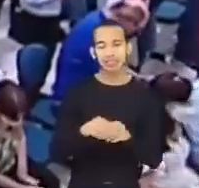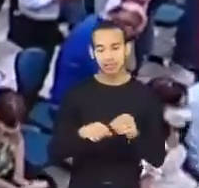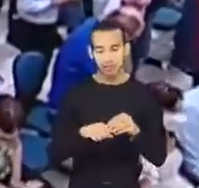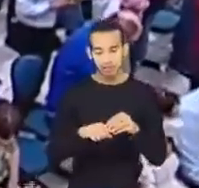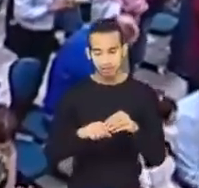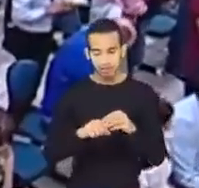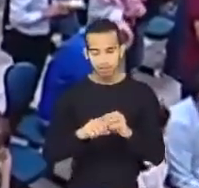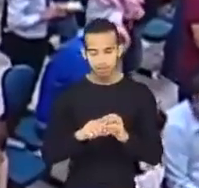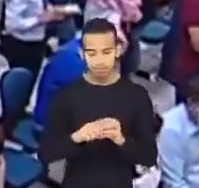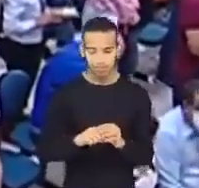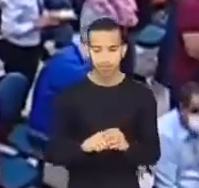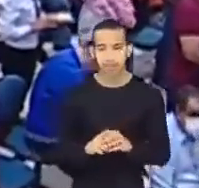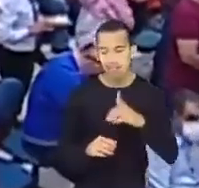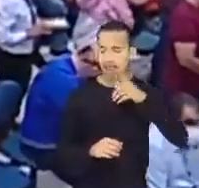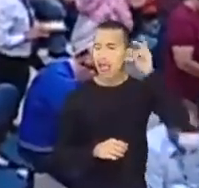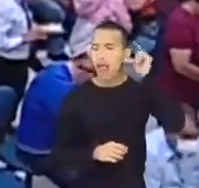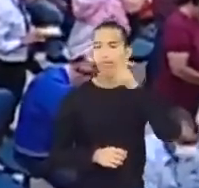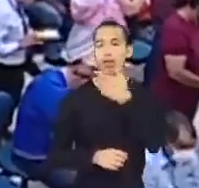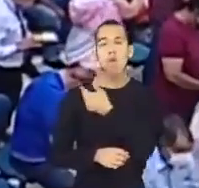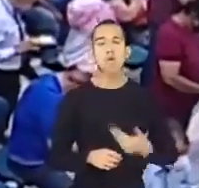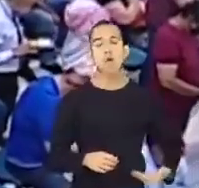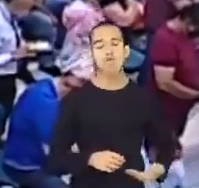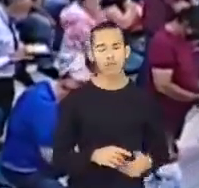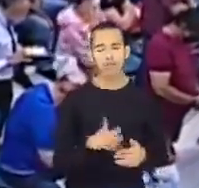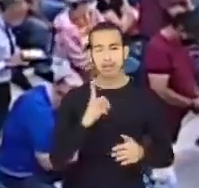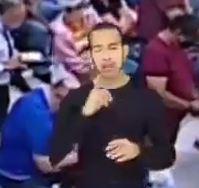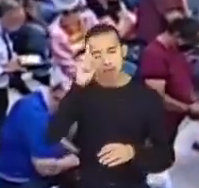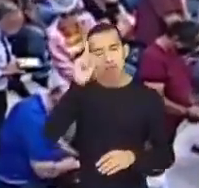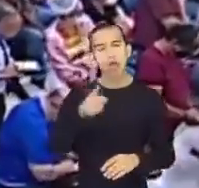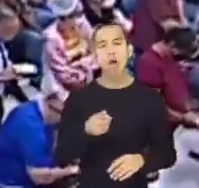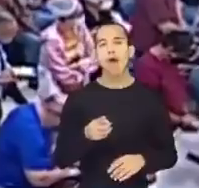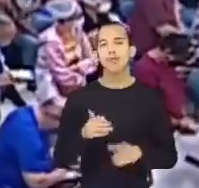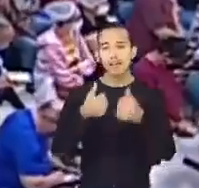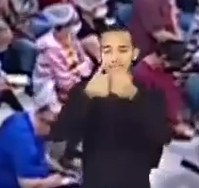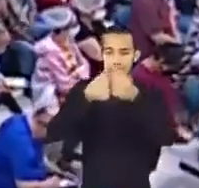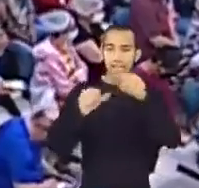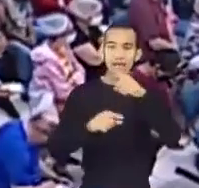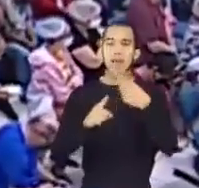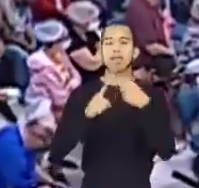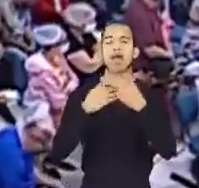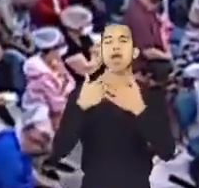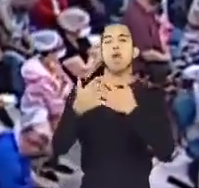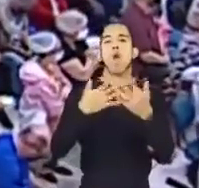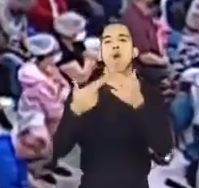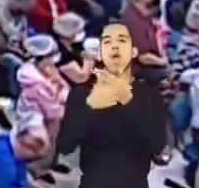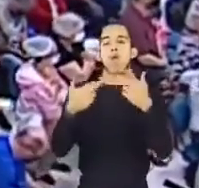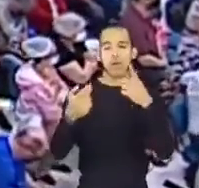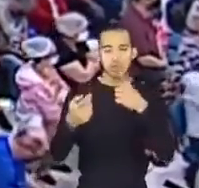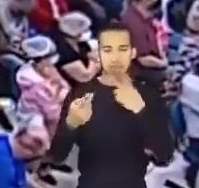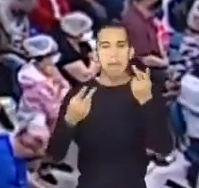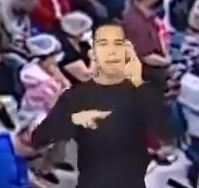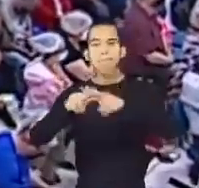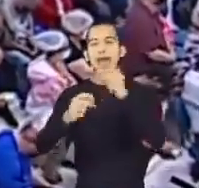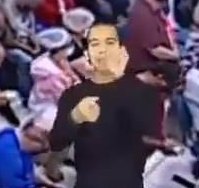E na época, o governo da época deu ordem: ó, fica lá porque qualquer coisa mete algema no